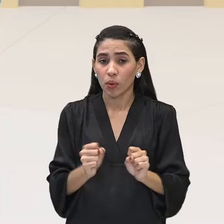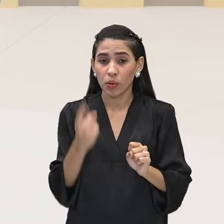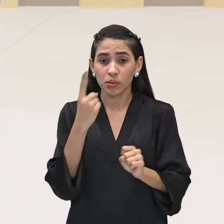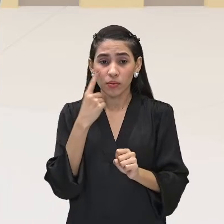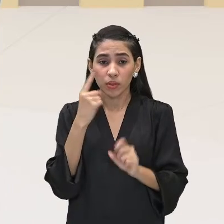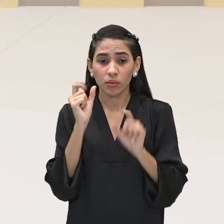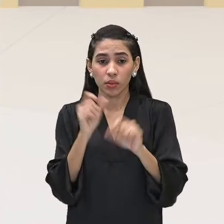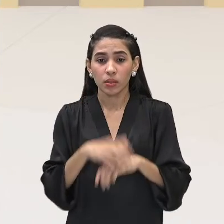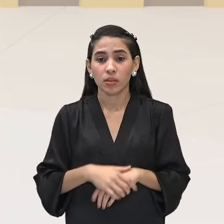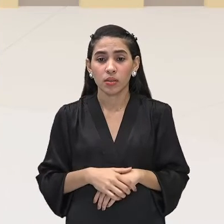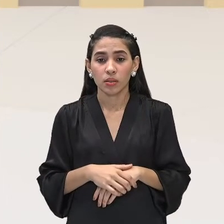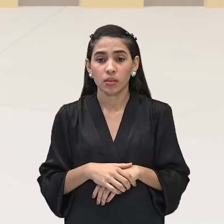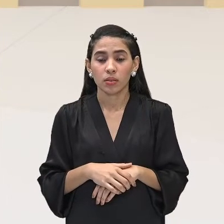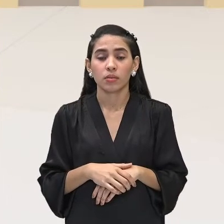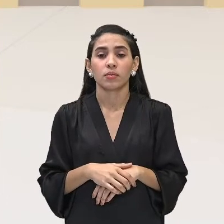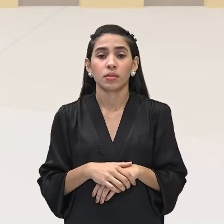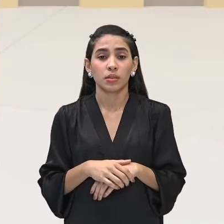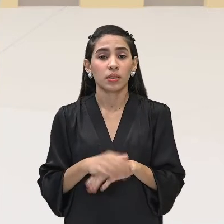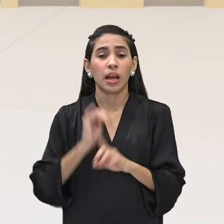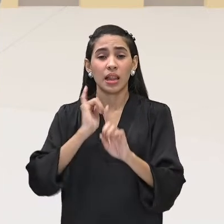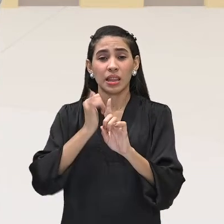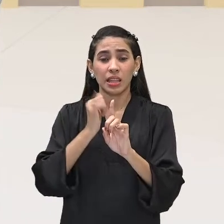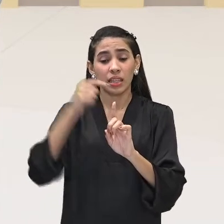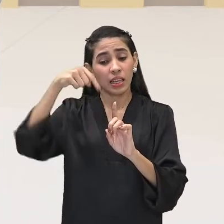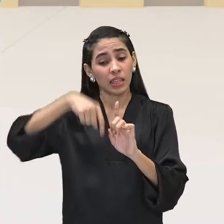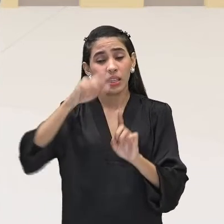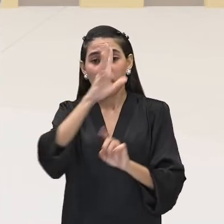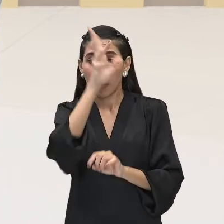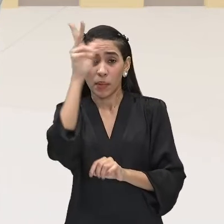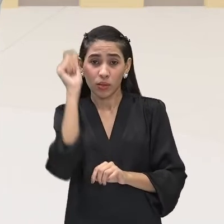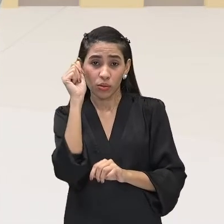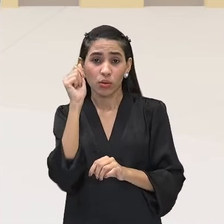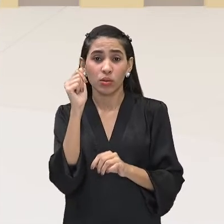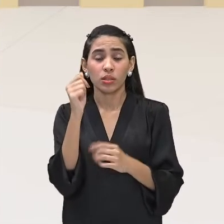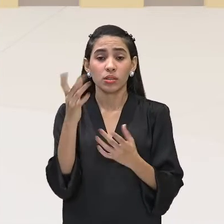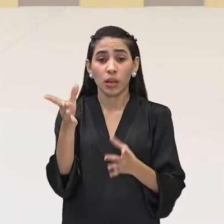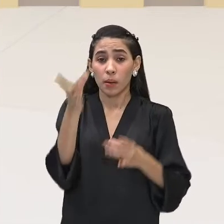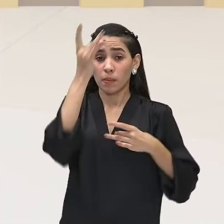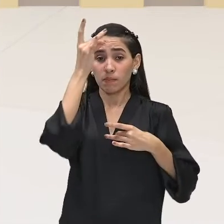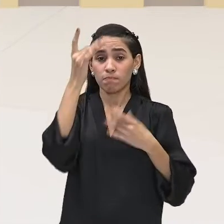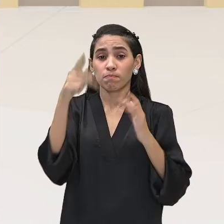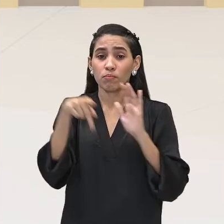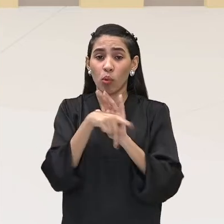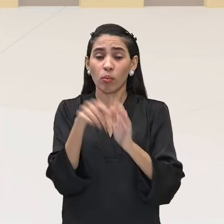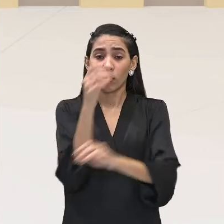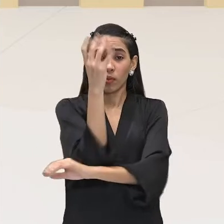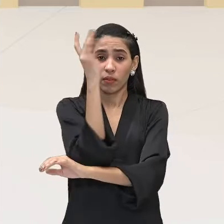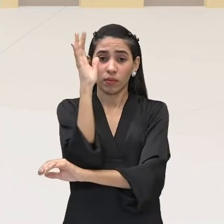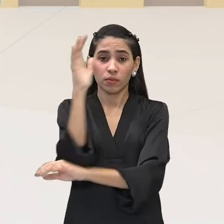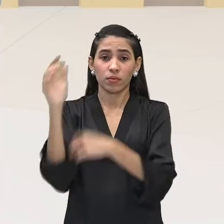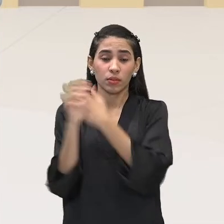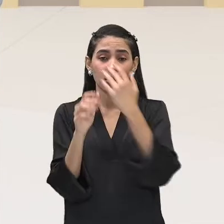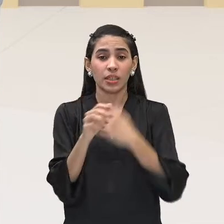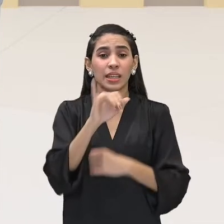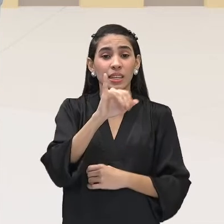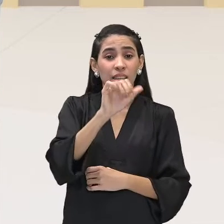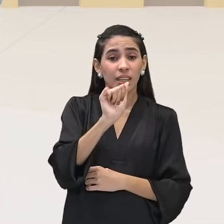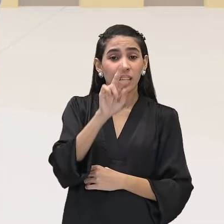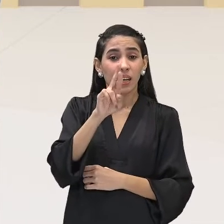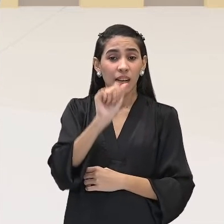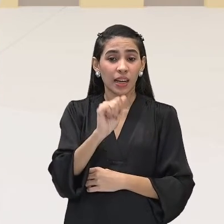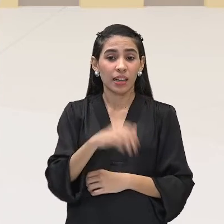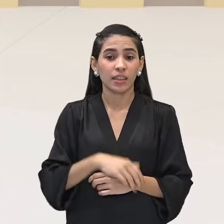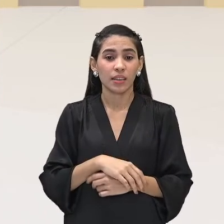exemplo, das lendas que a gente constrói aqui na Amazônia, personificando os elementos que são dessa floresta. A Iara, por exemplo, a